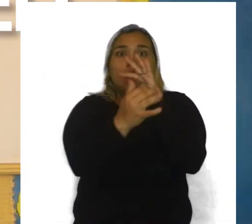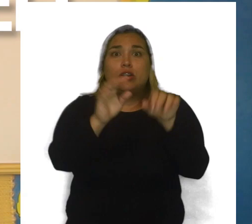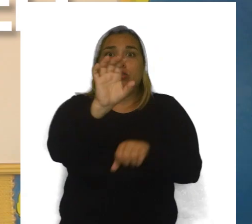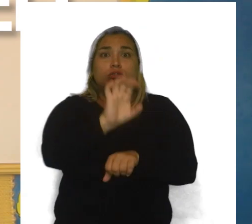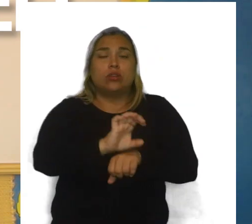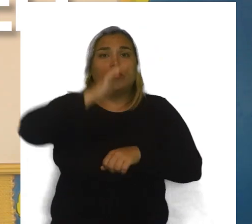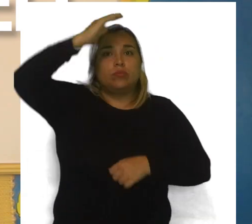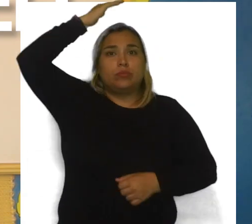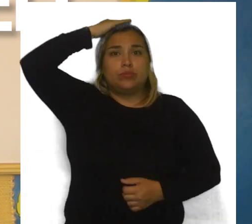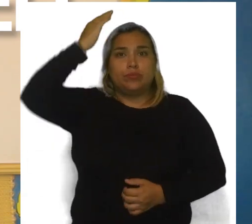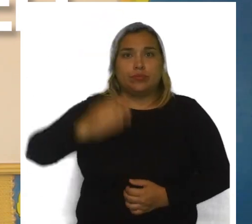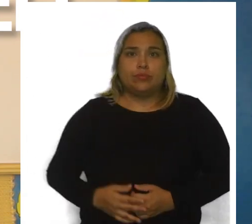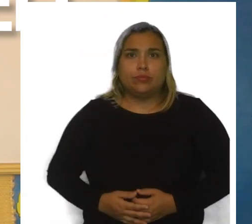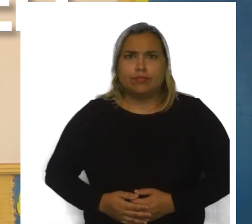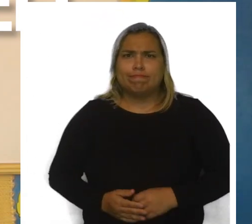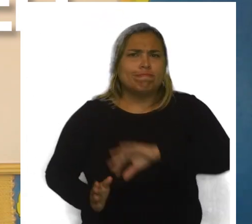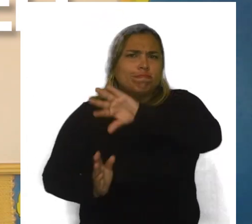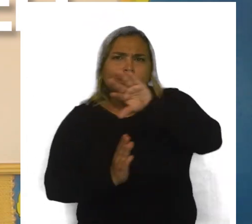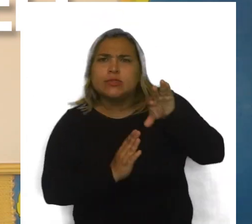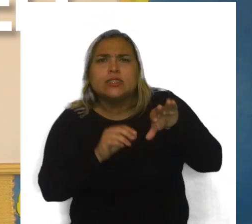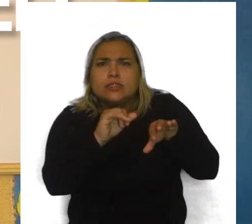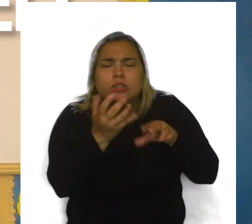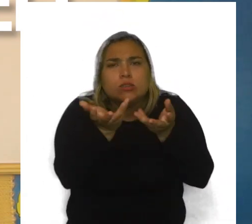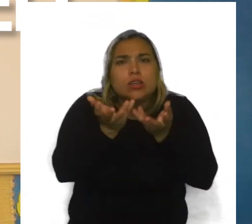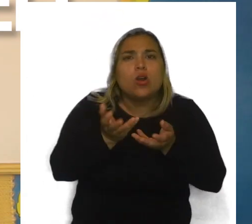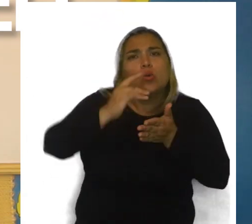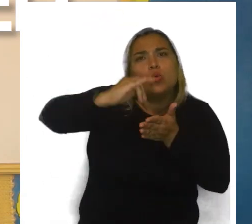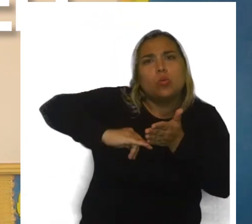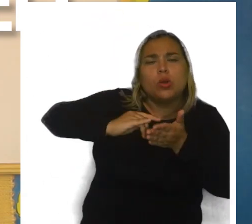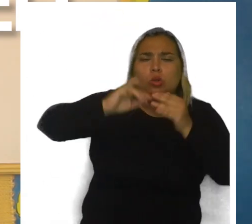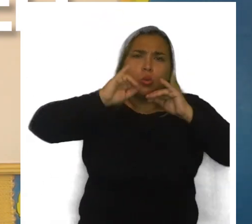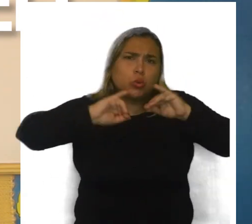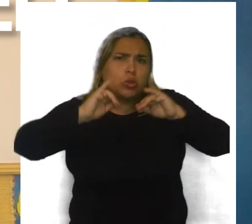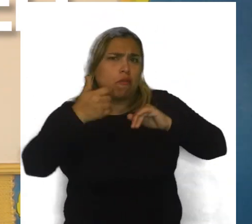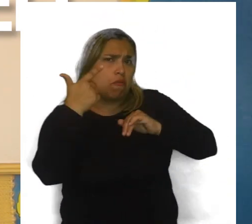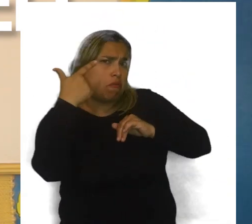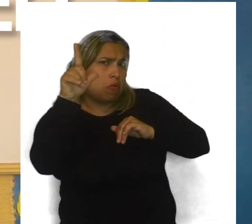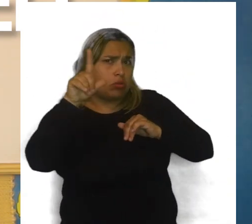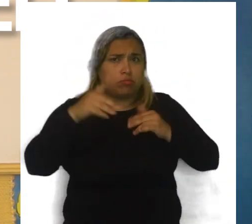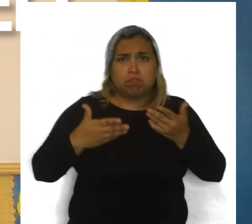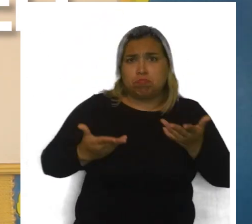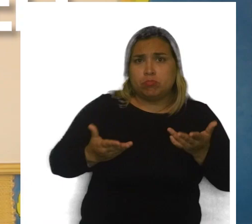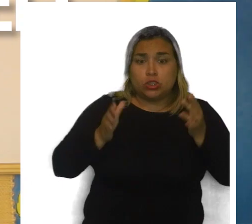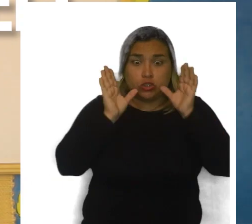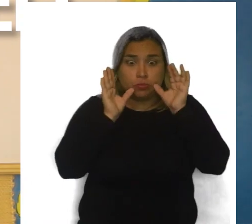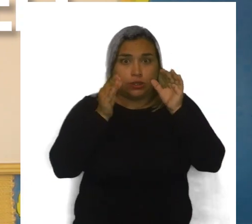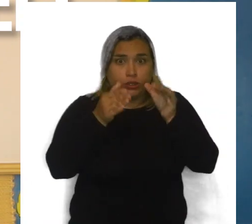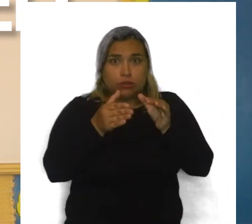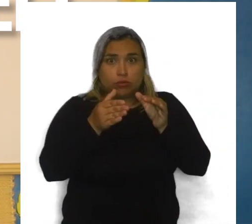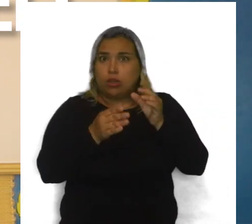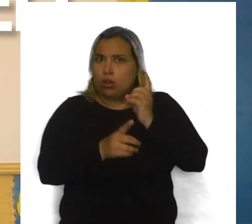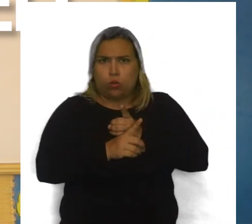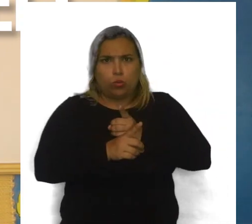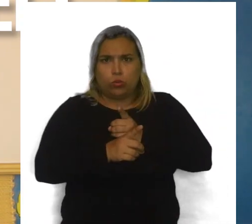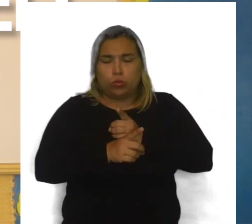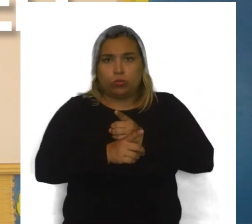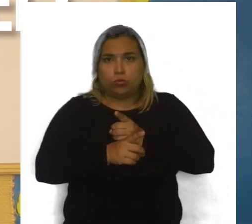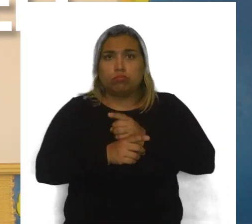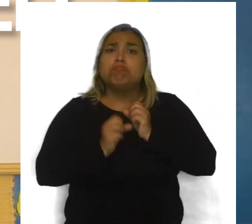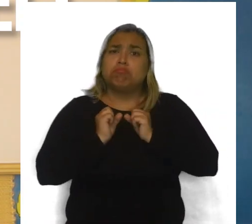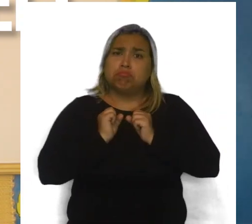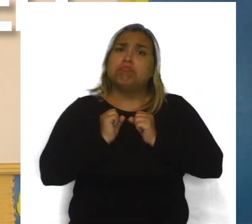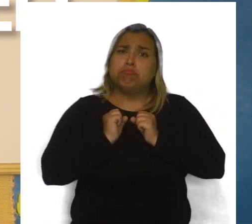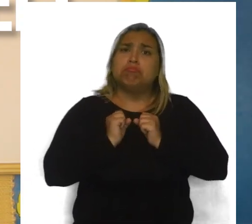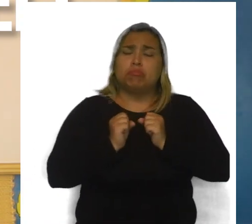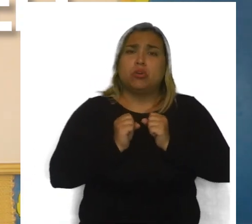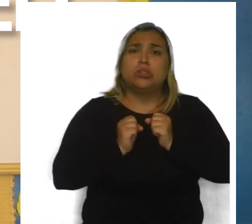Pará. Se estiveres procurando por um documento, notícia ou outra informação em um site específico e não encontrar, podes